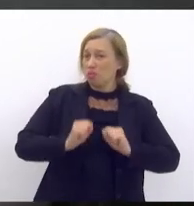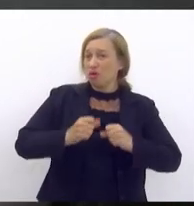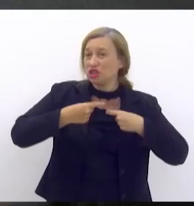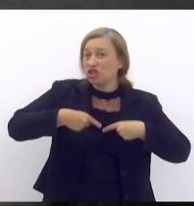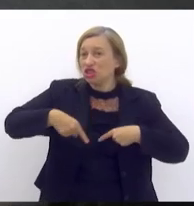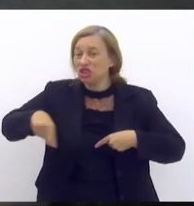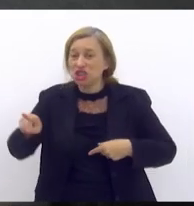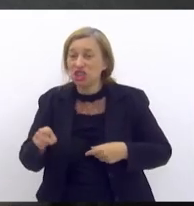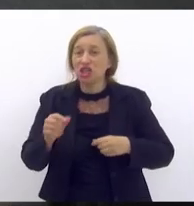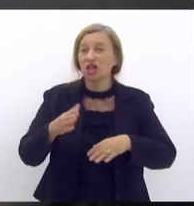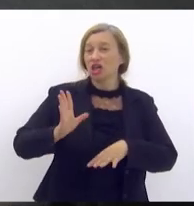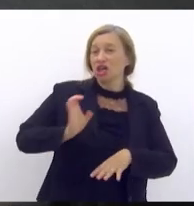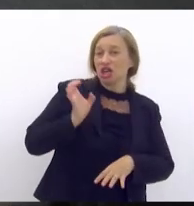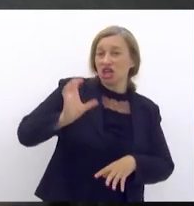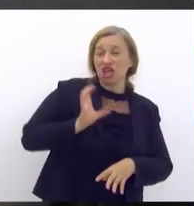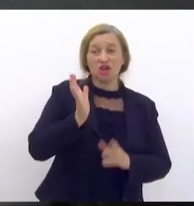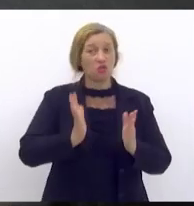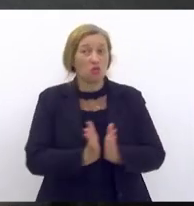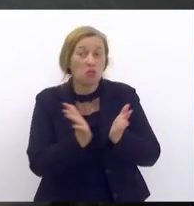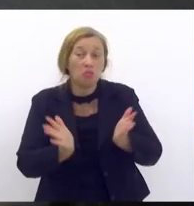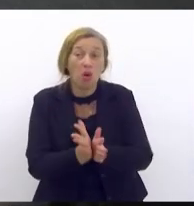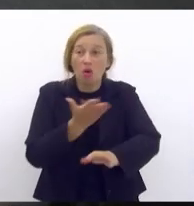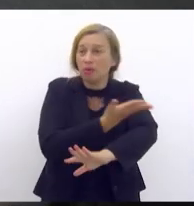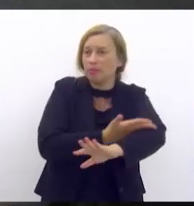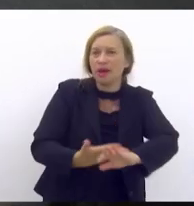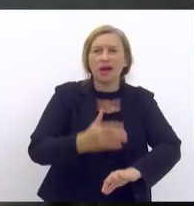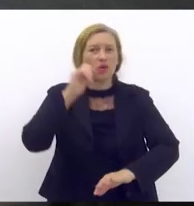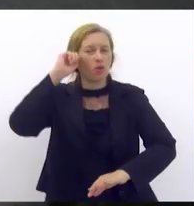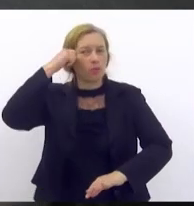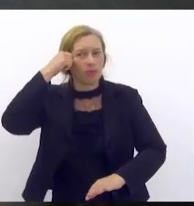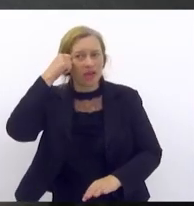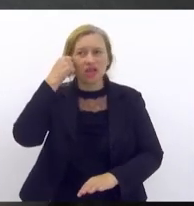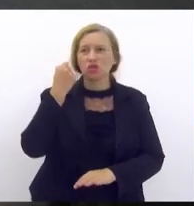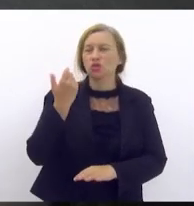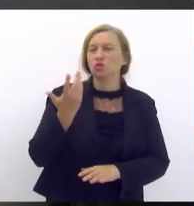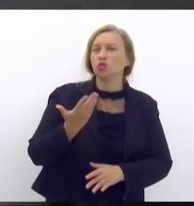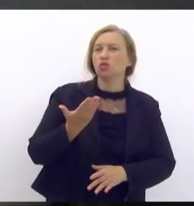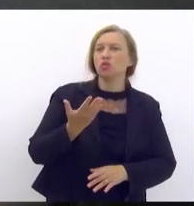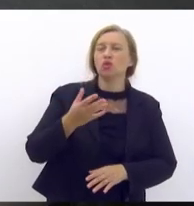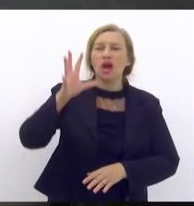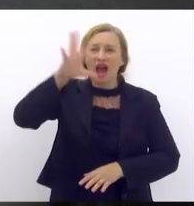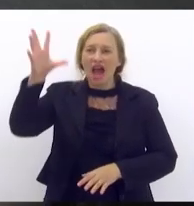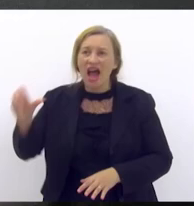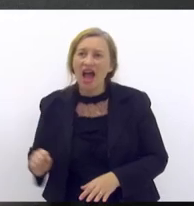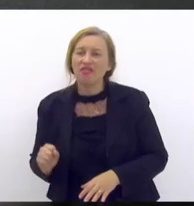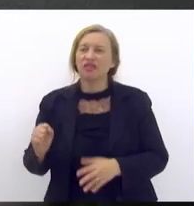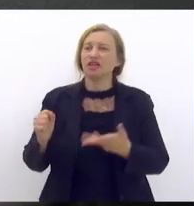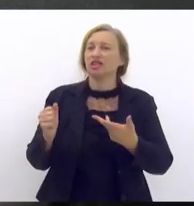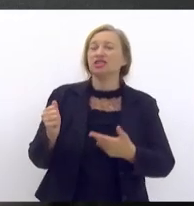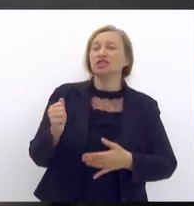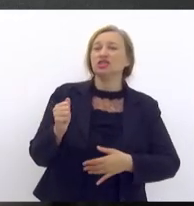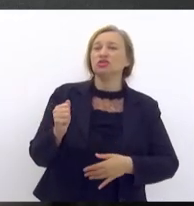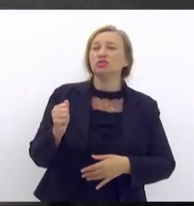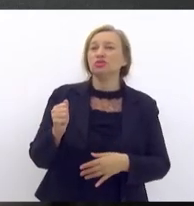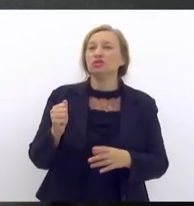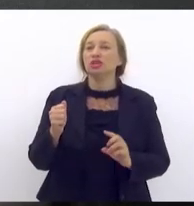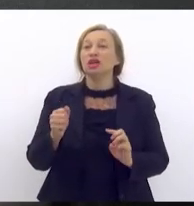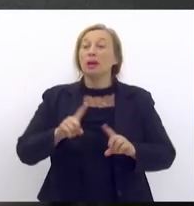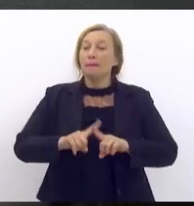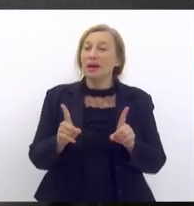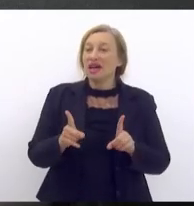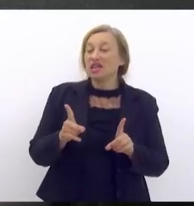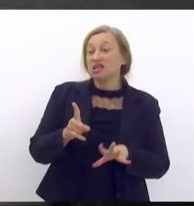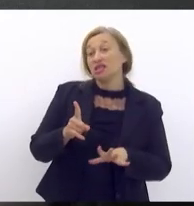seja pobre, seja rico, seja branco, seja coreano, seja sul-africano, mas, infelizmente, virou zona